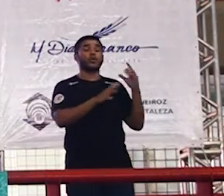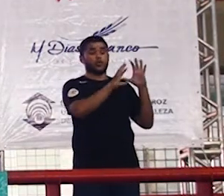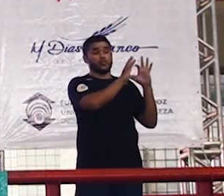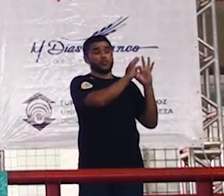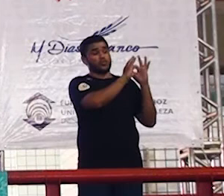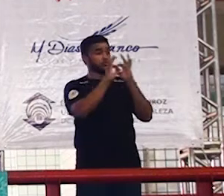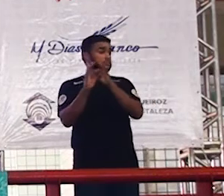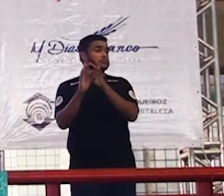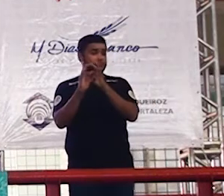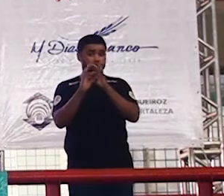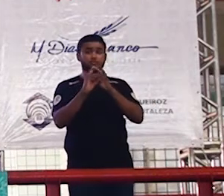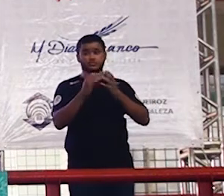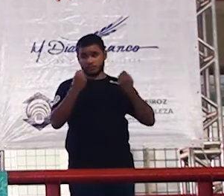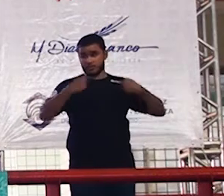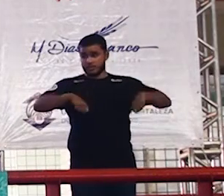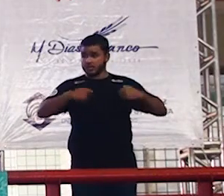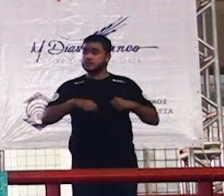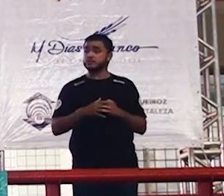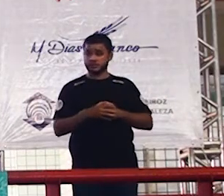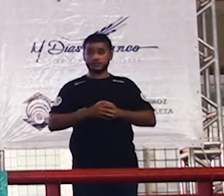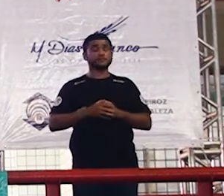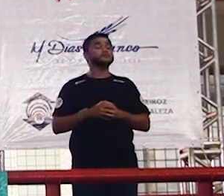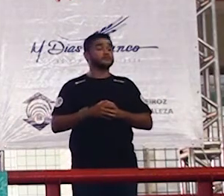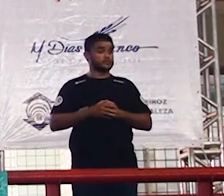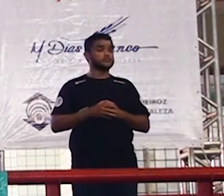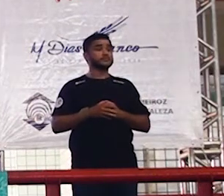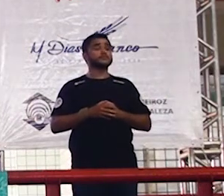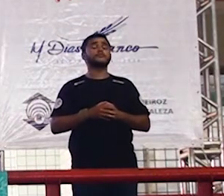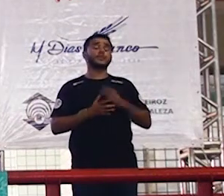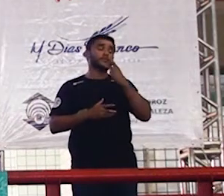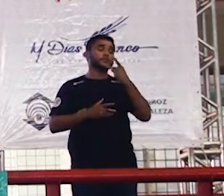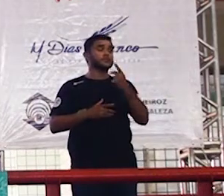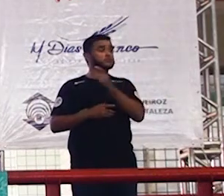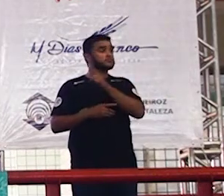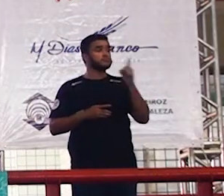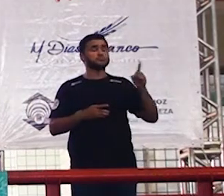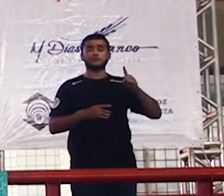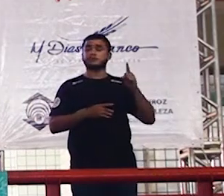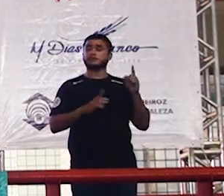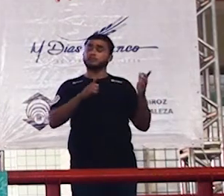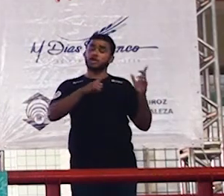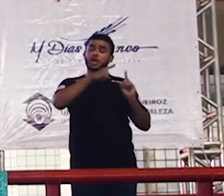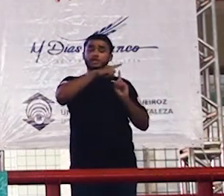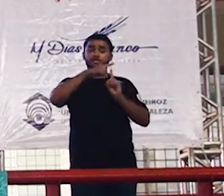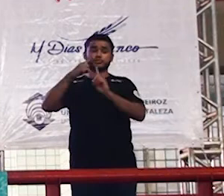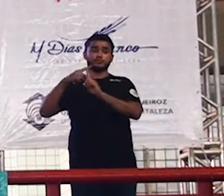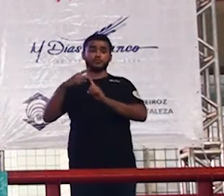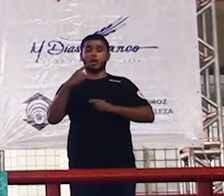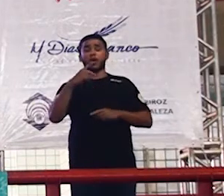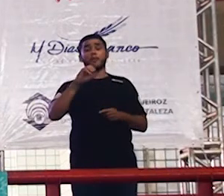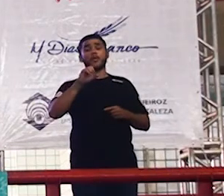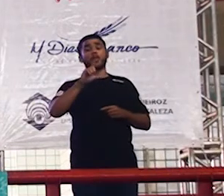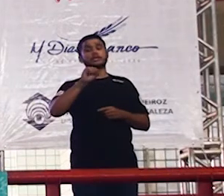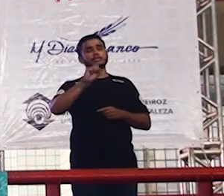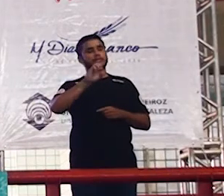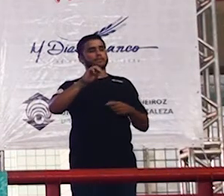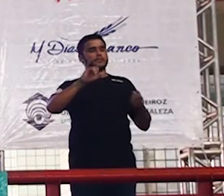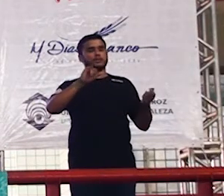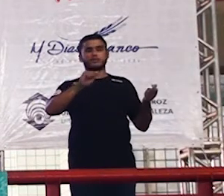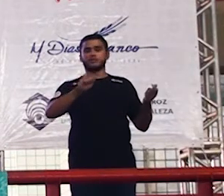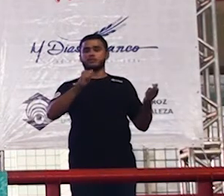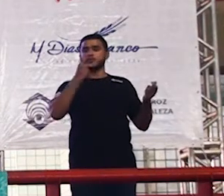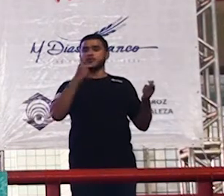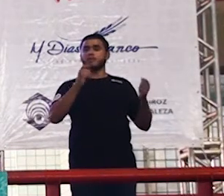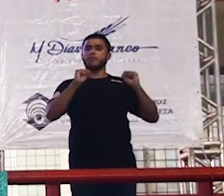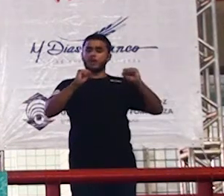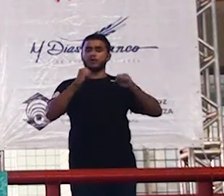quê? O contexto. Então, há dois tipos de polissemia. A palavra pode